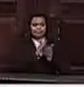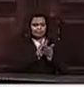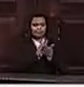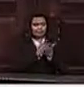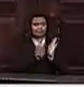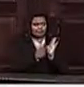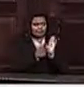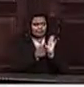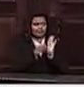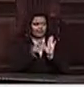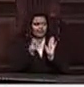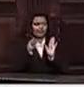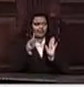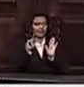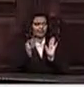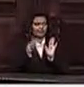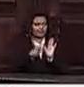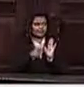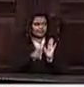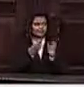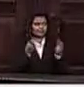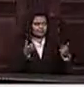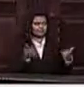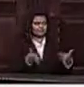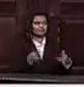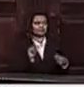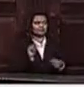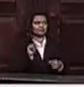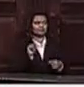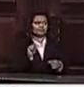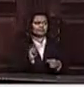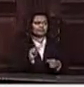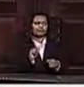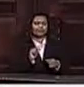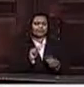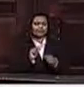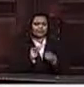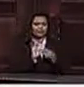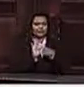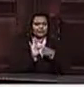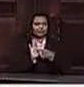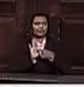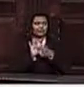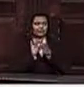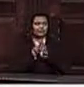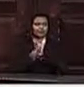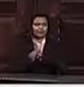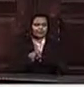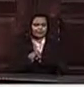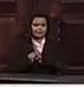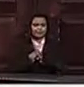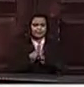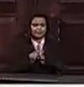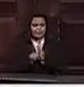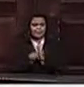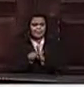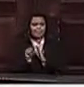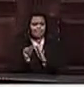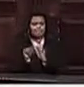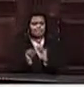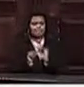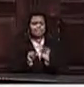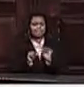essa nova atividade jornalística, ela trazia uma pesquisa realizada pela Secretaria de Segurança,